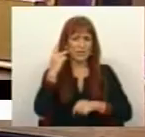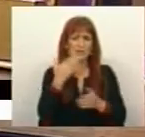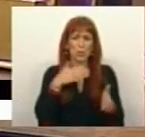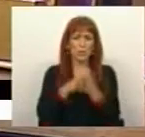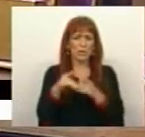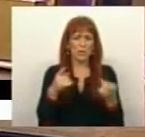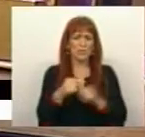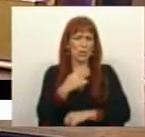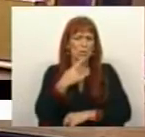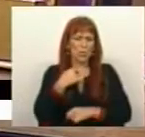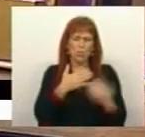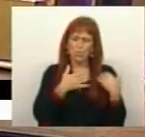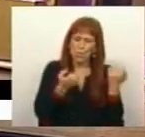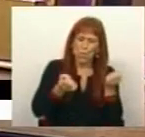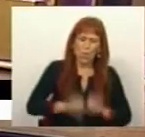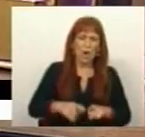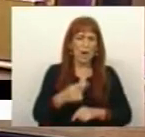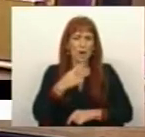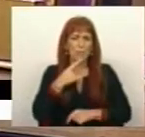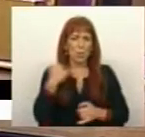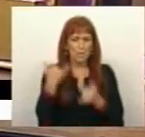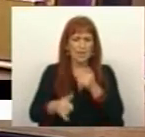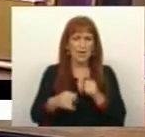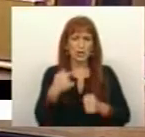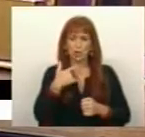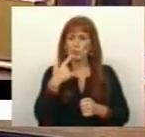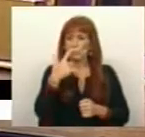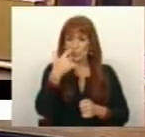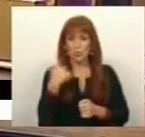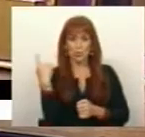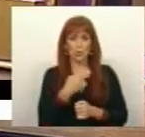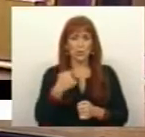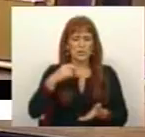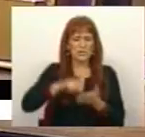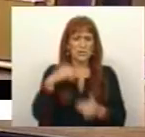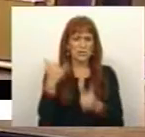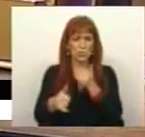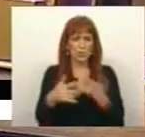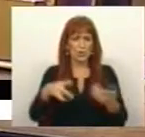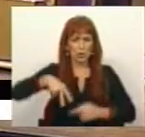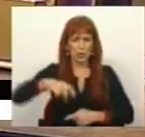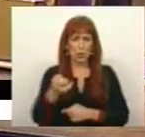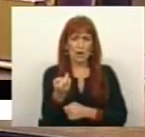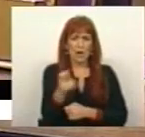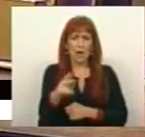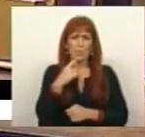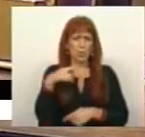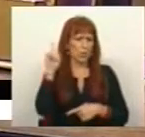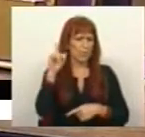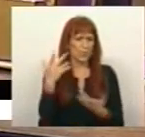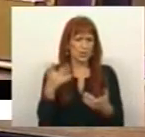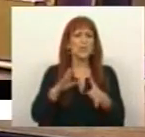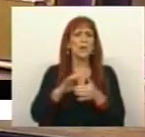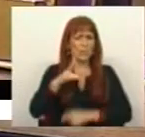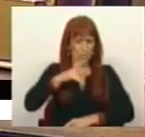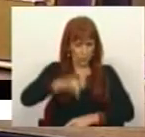útil constitui uma enorme irresponsabilidade e uma enorme ameaça para todos nós. A central é uma ameaça nuclear muito considerável também